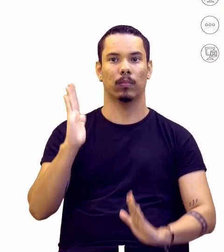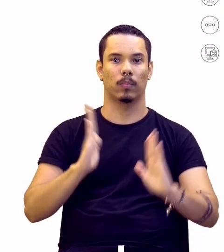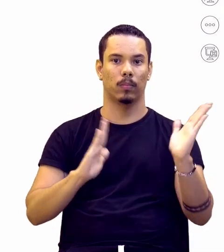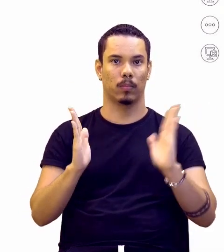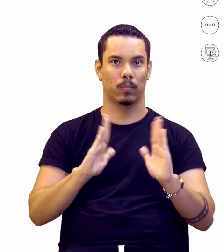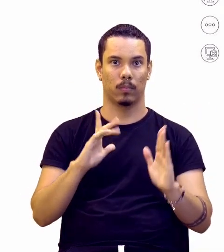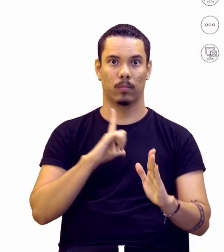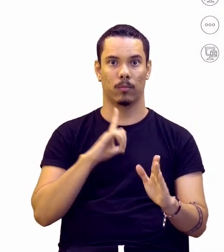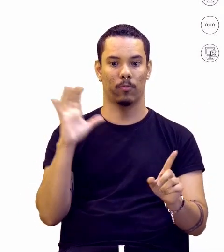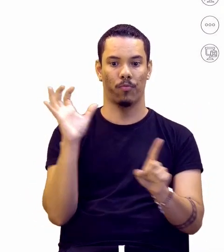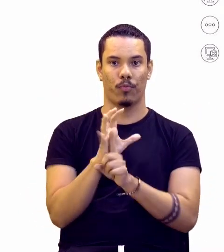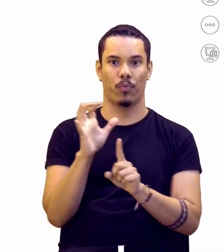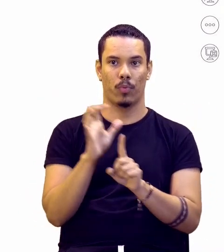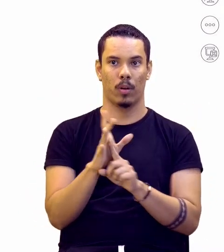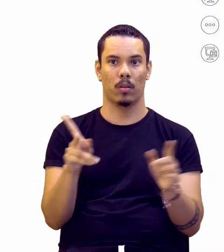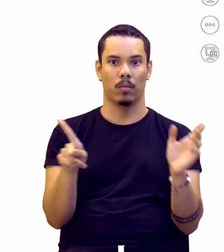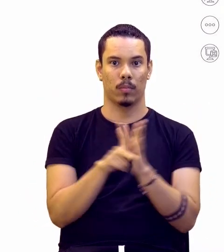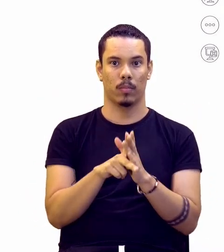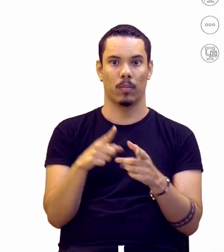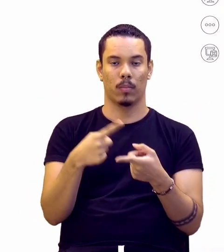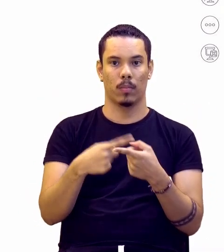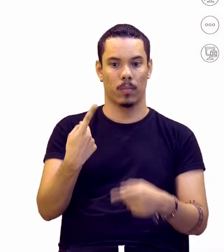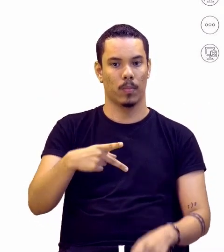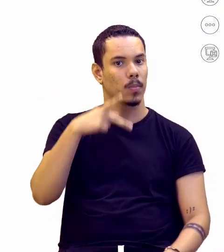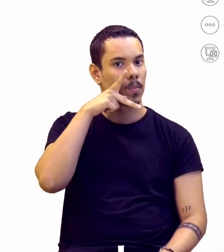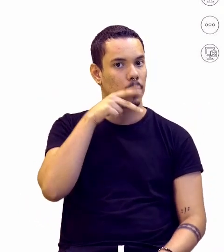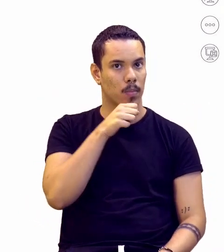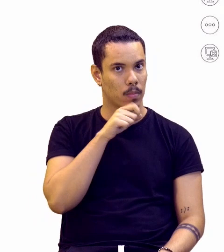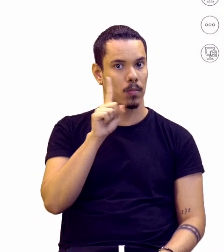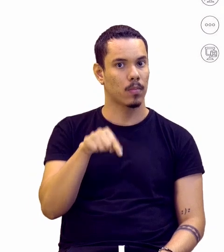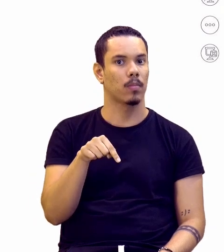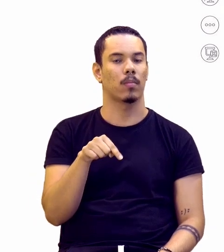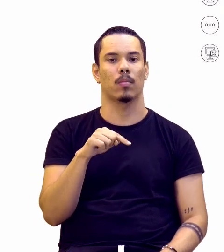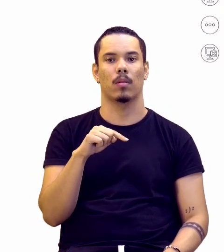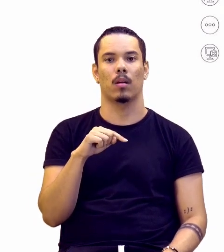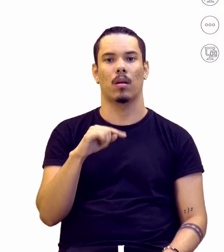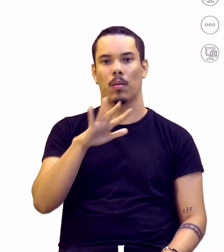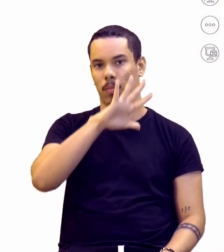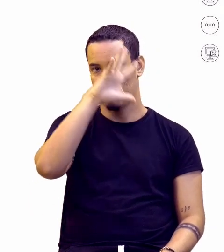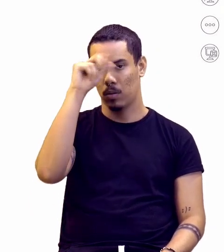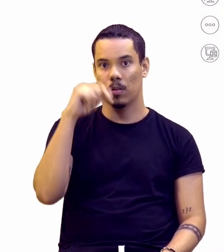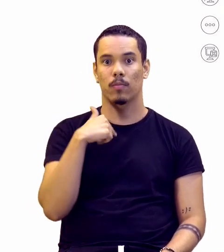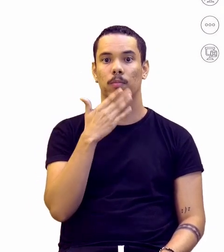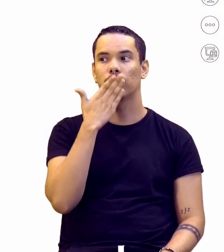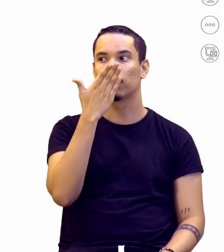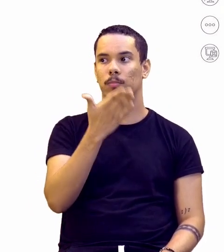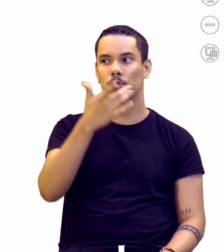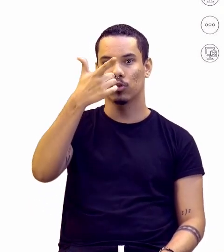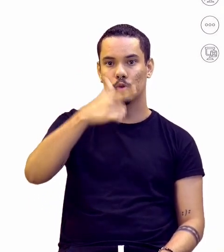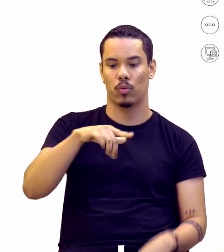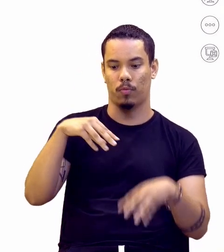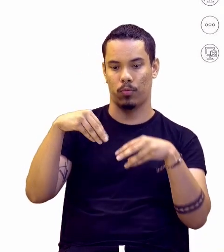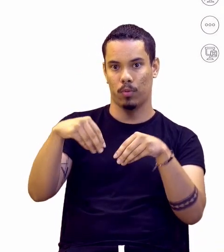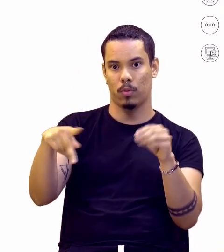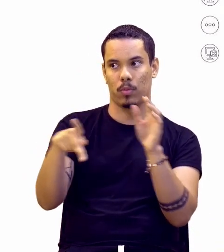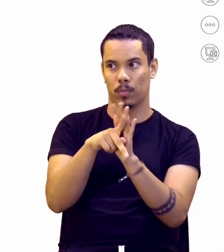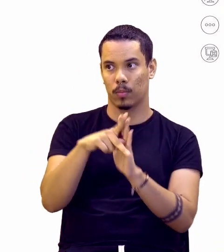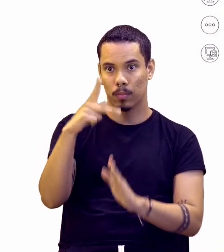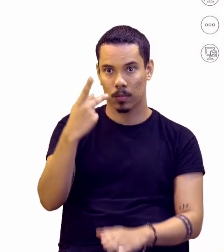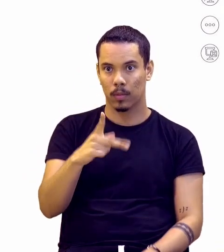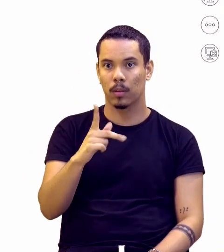muita influência aqui, porque Porto Velho era do Amazonas, eles vão pedir novamente que esse território seja